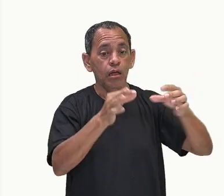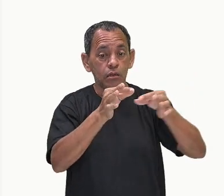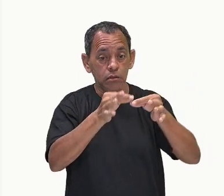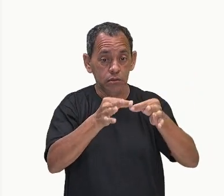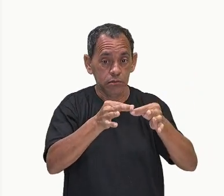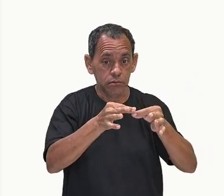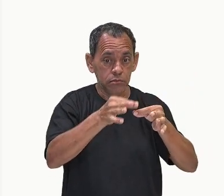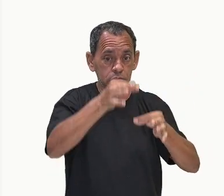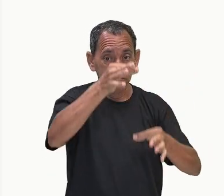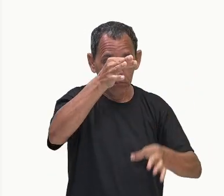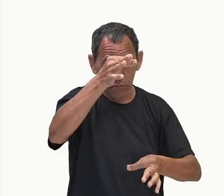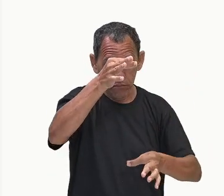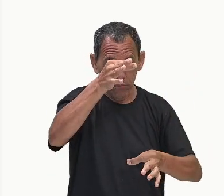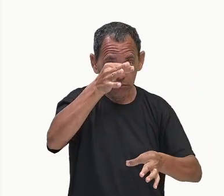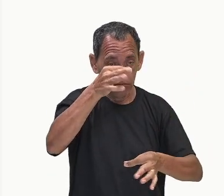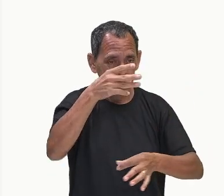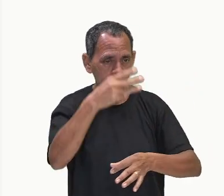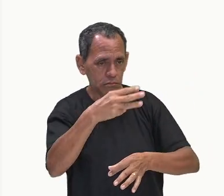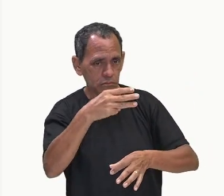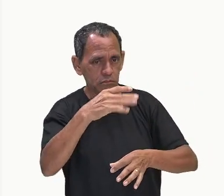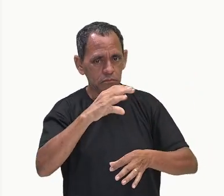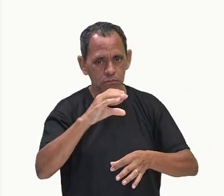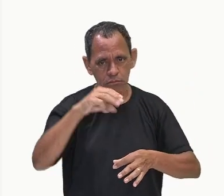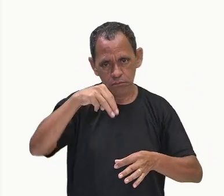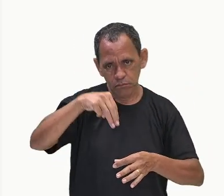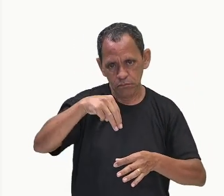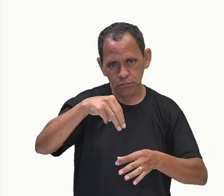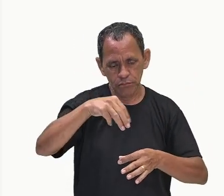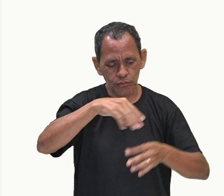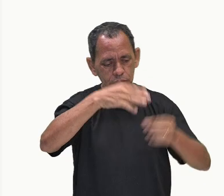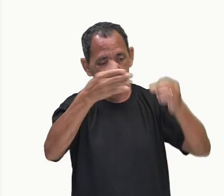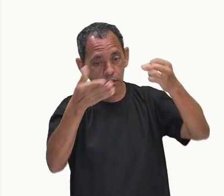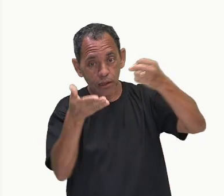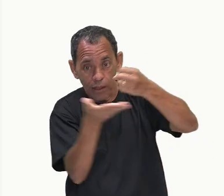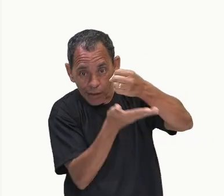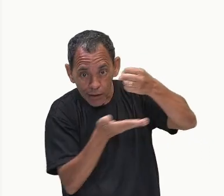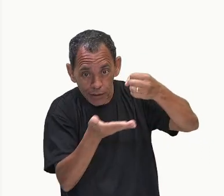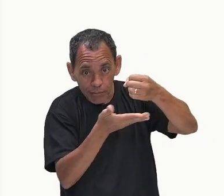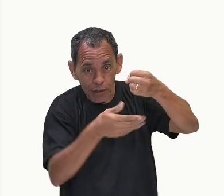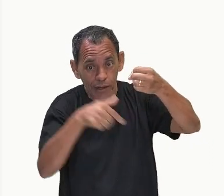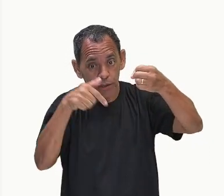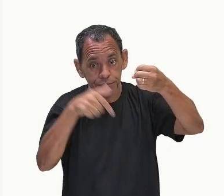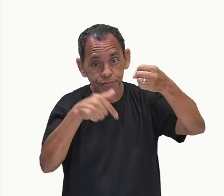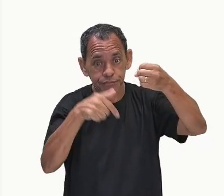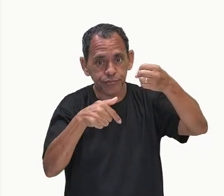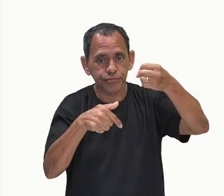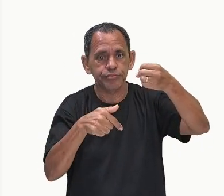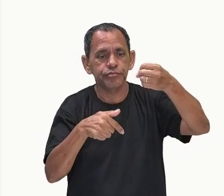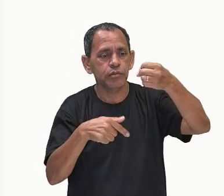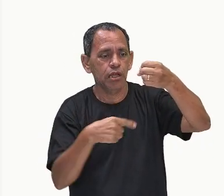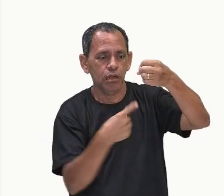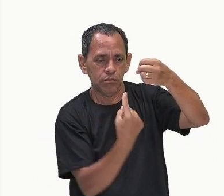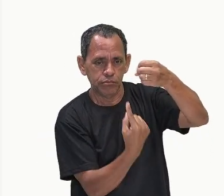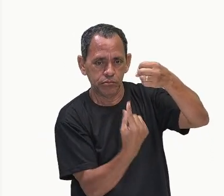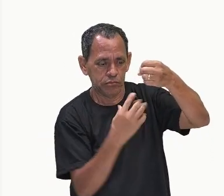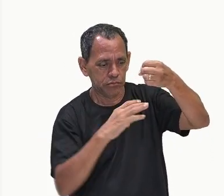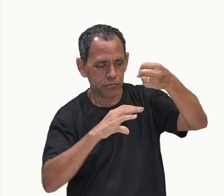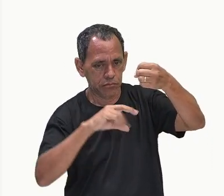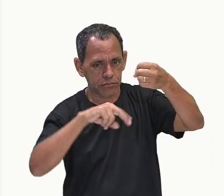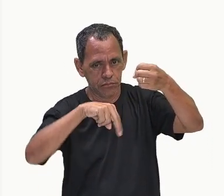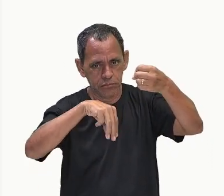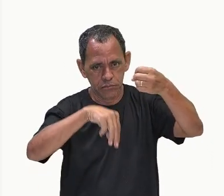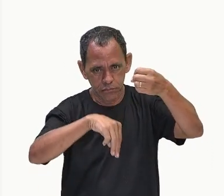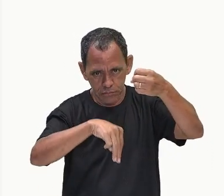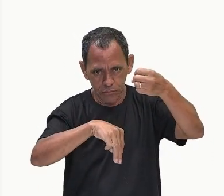E lá na base do cilindro, esse 1 centímetro aí se refere ao raio, tá